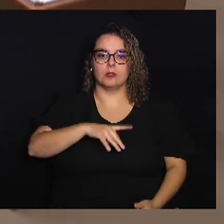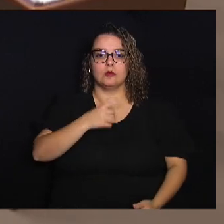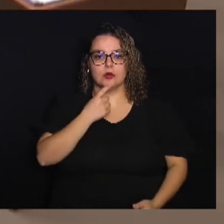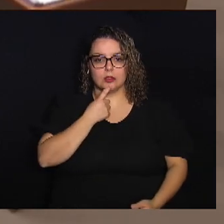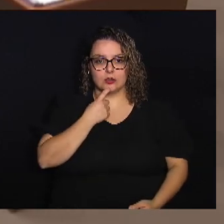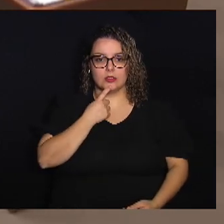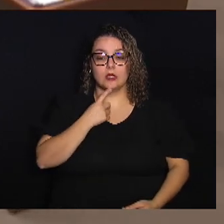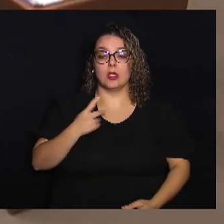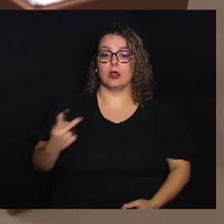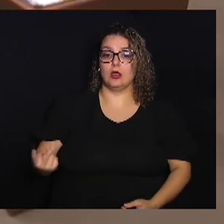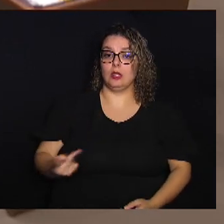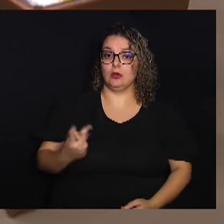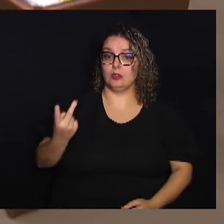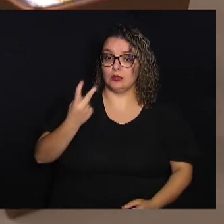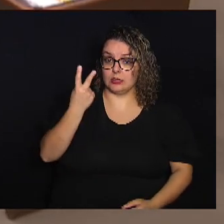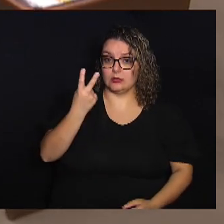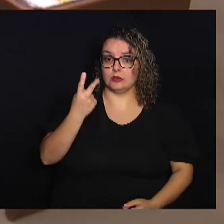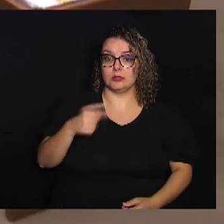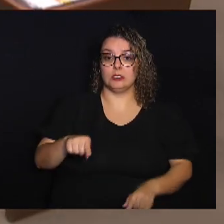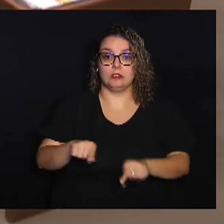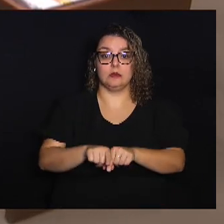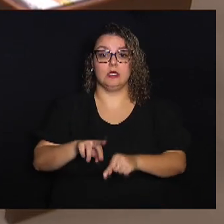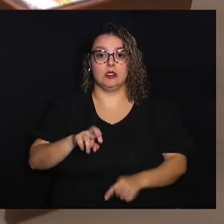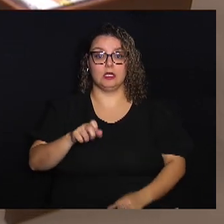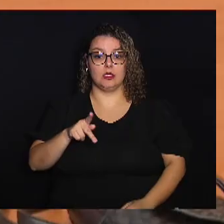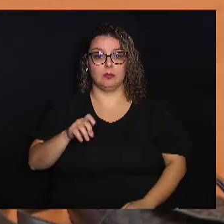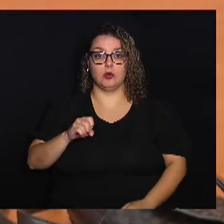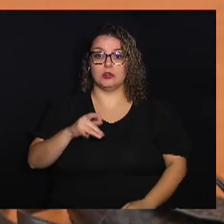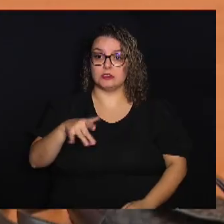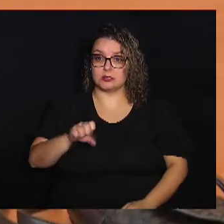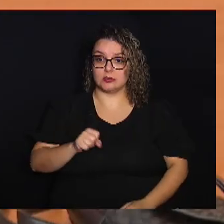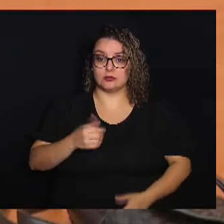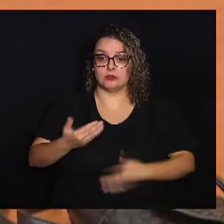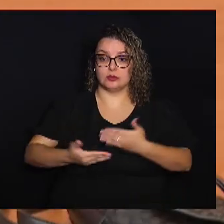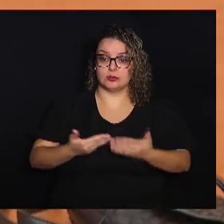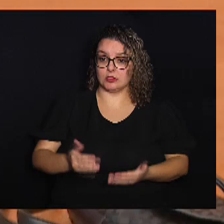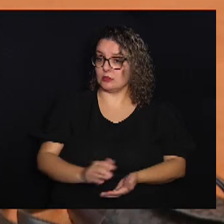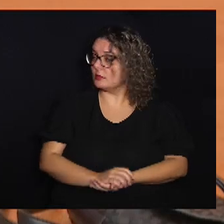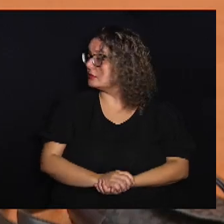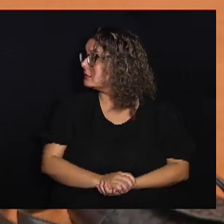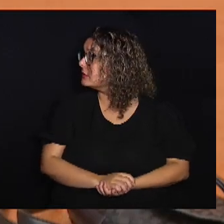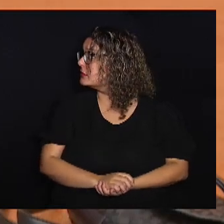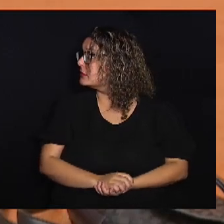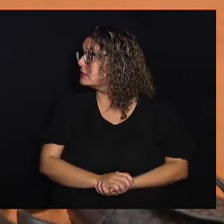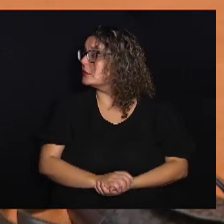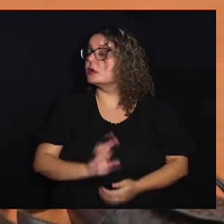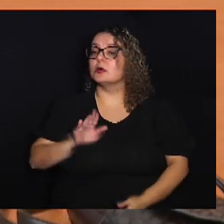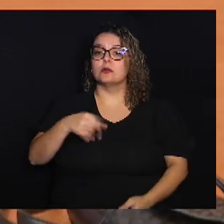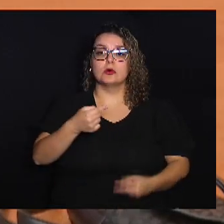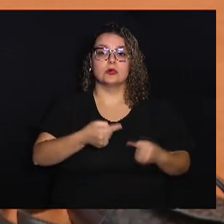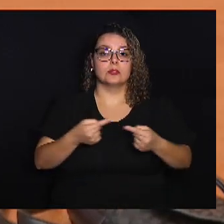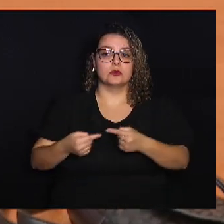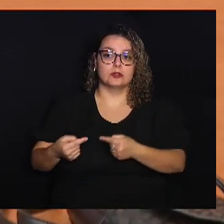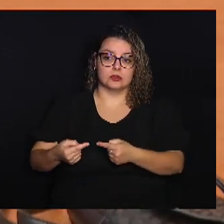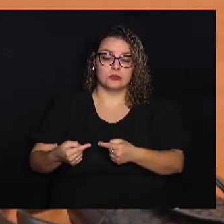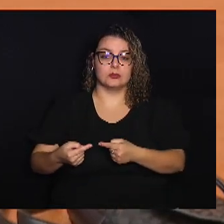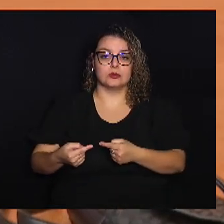a valorização e a reposição dos servidores. Quando a gente está discutindo e